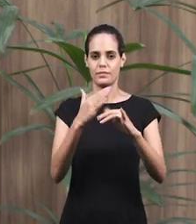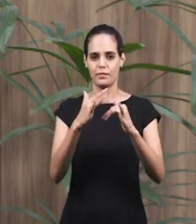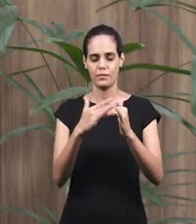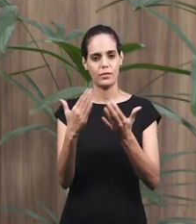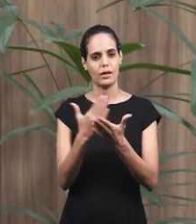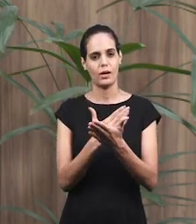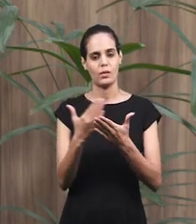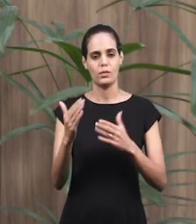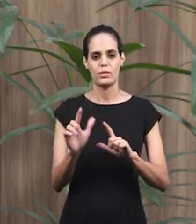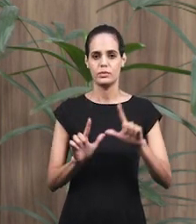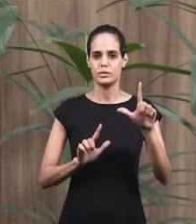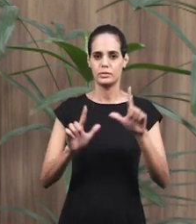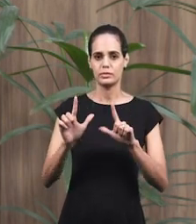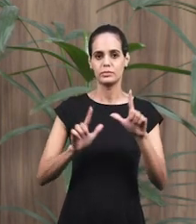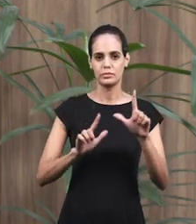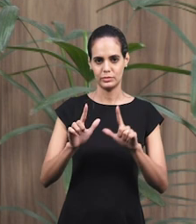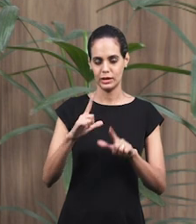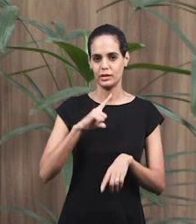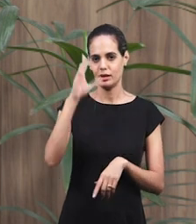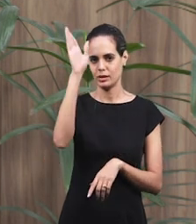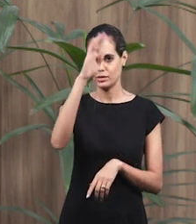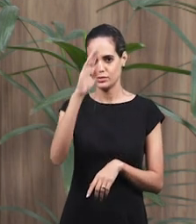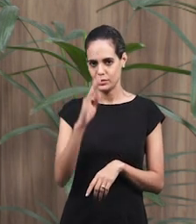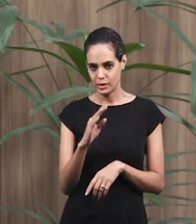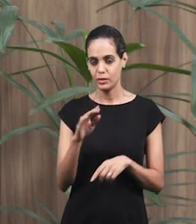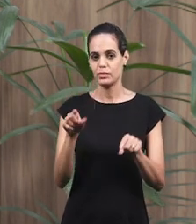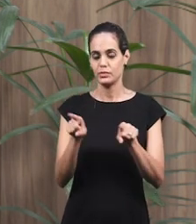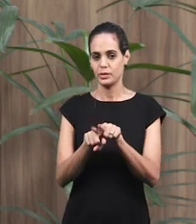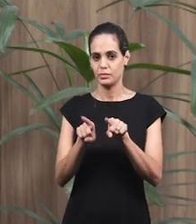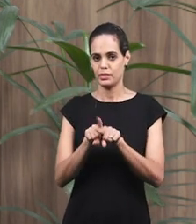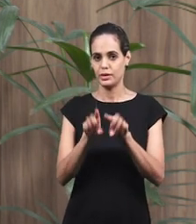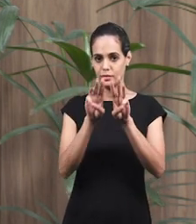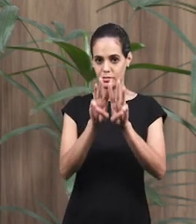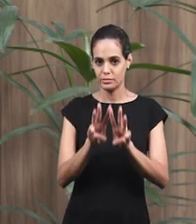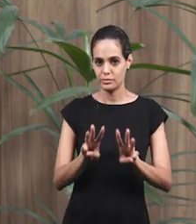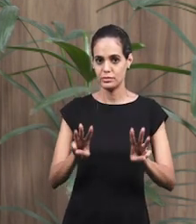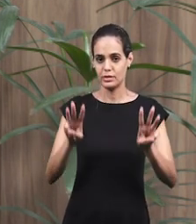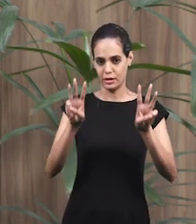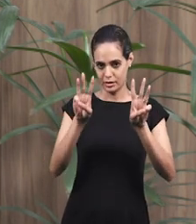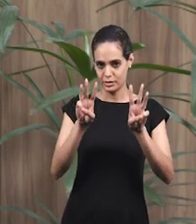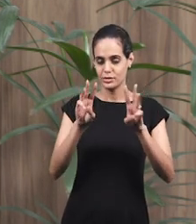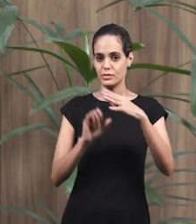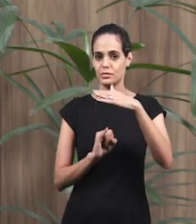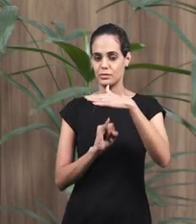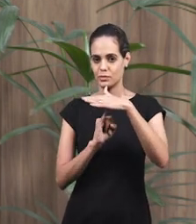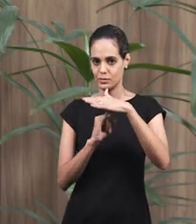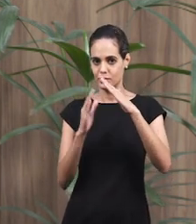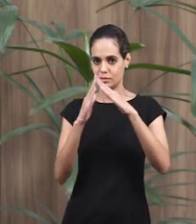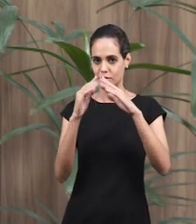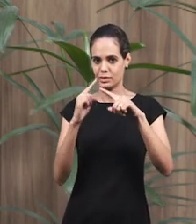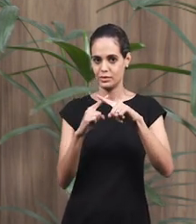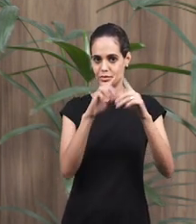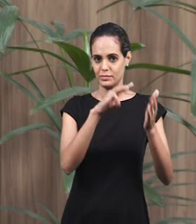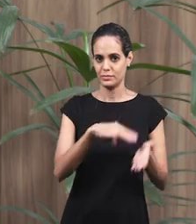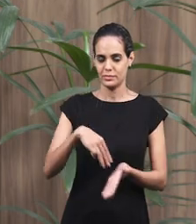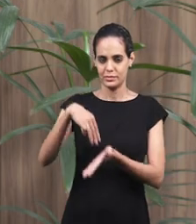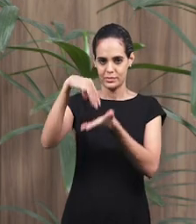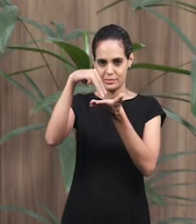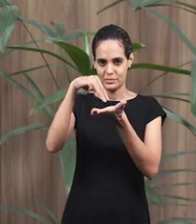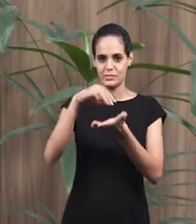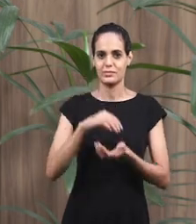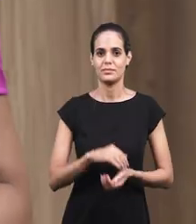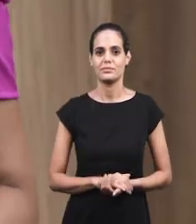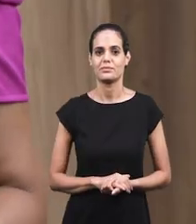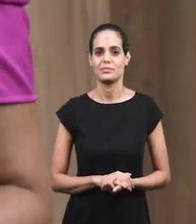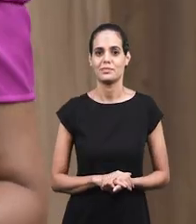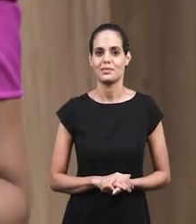alguns canais de TV aberta. Os episódios também estão disponíveis no site do Instituto Bíblico da Igreja Cristã